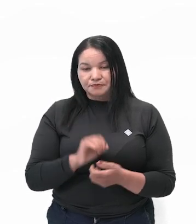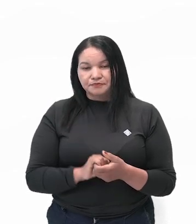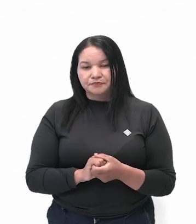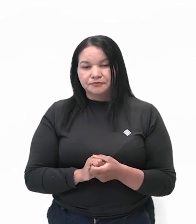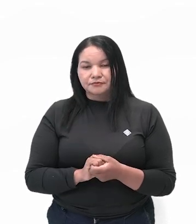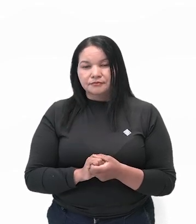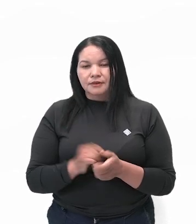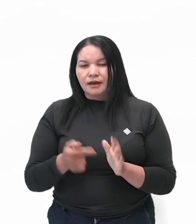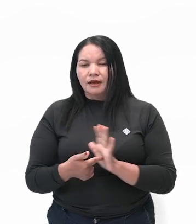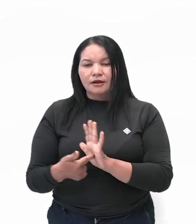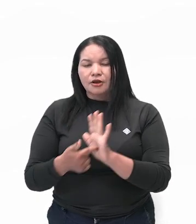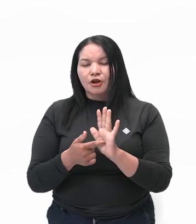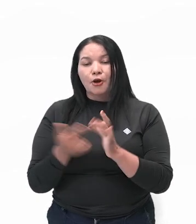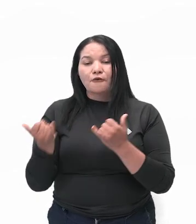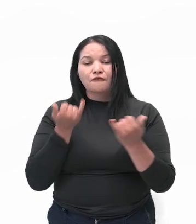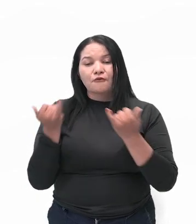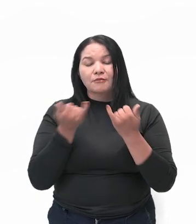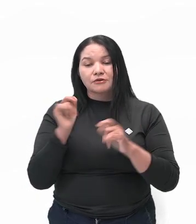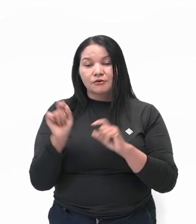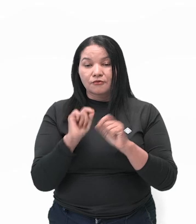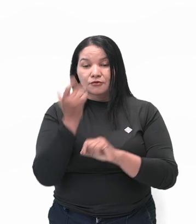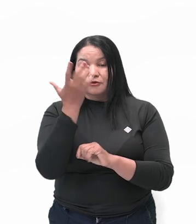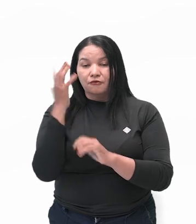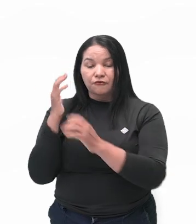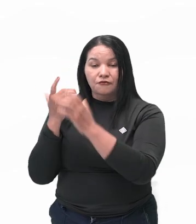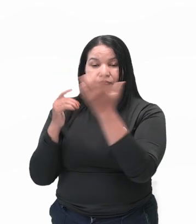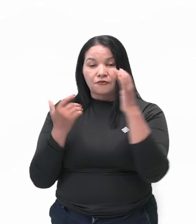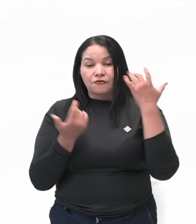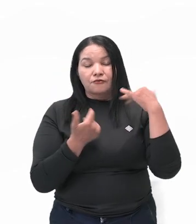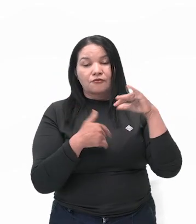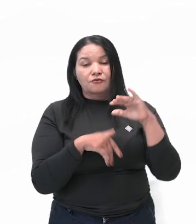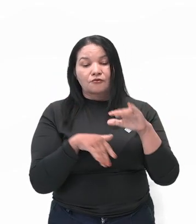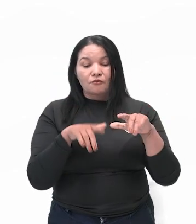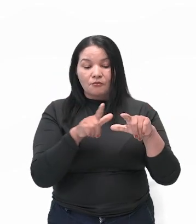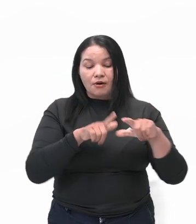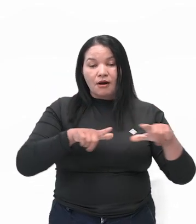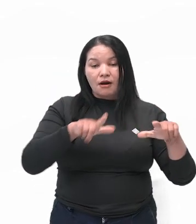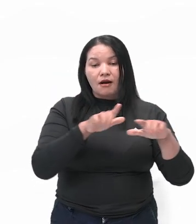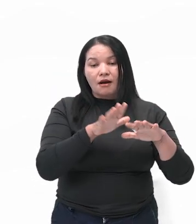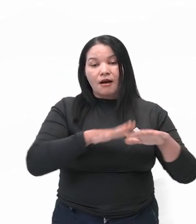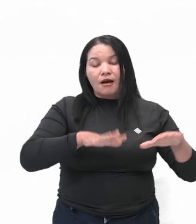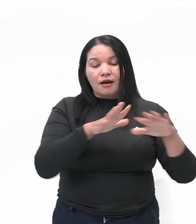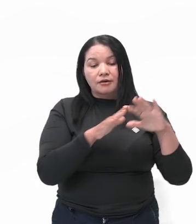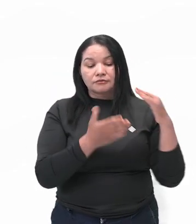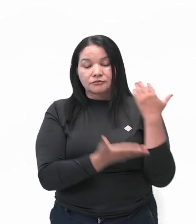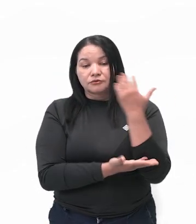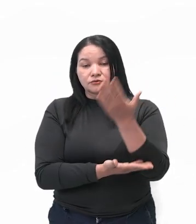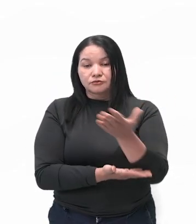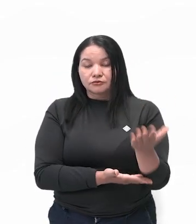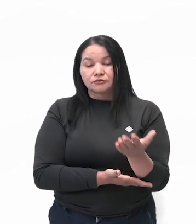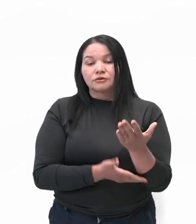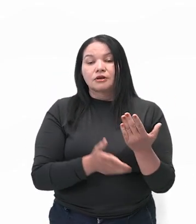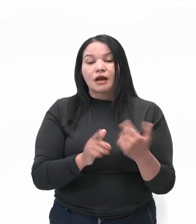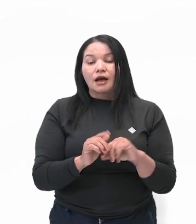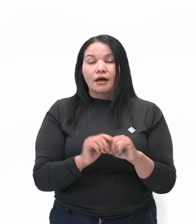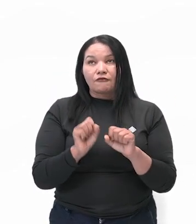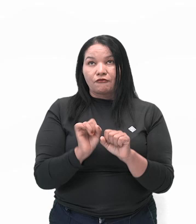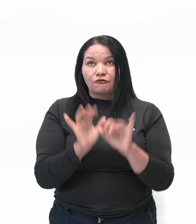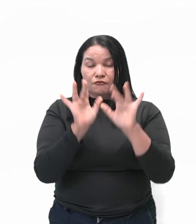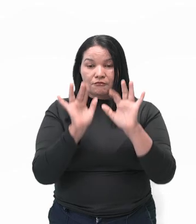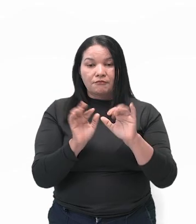ela traz aí a floresta, parte desmatada, nós temos fumaça, não é? E nós temos